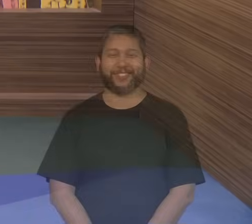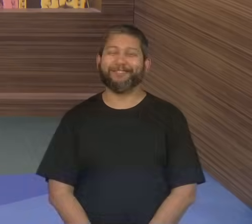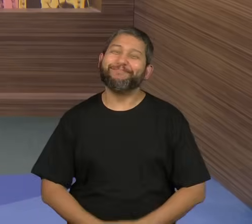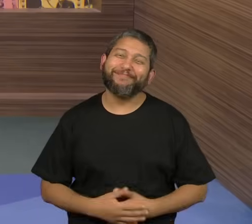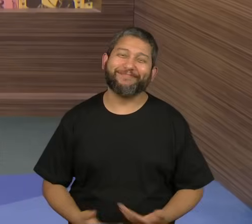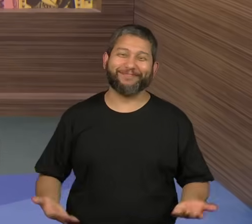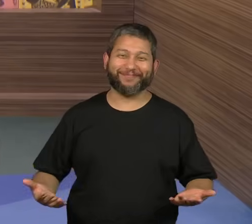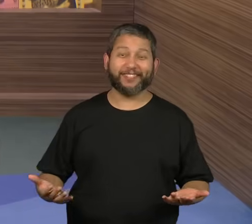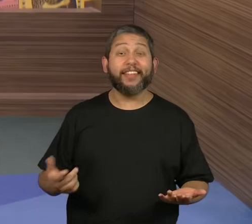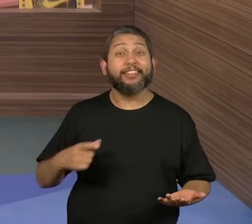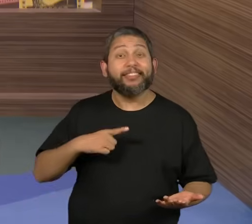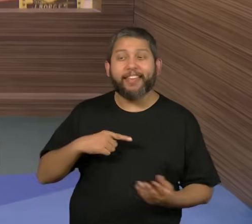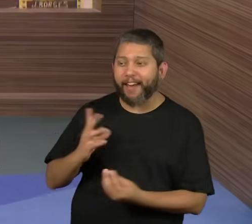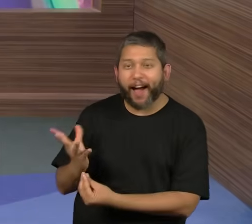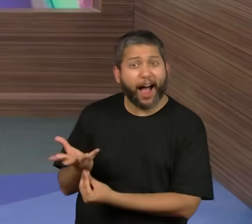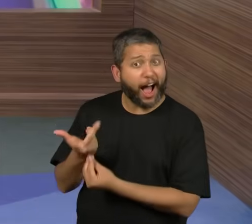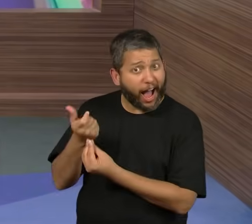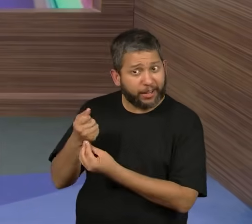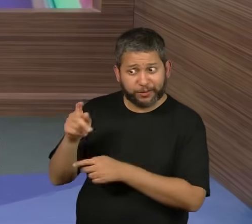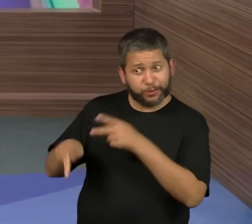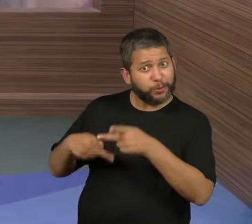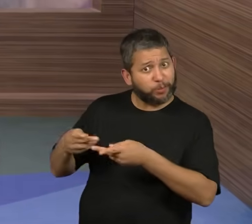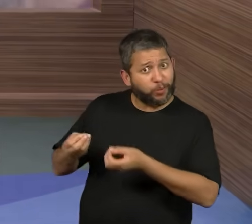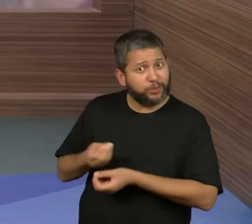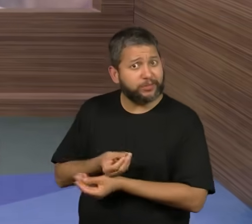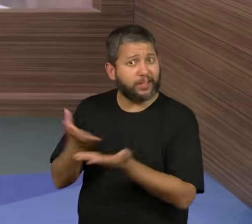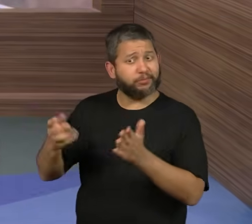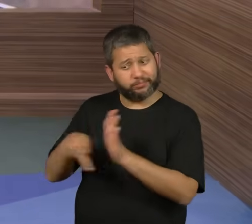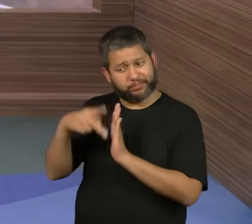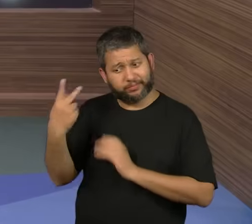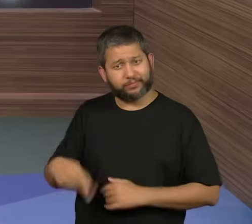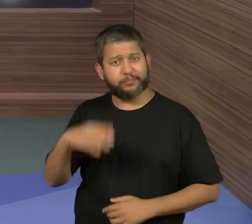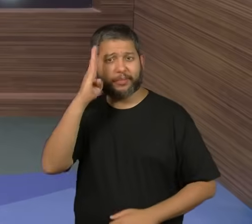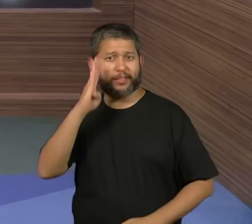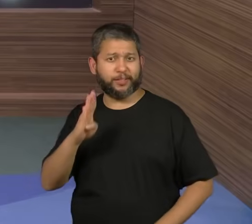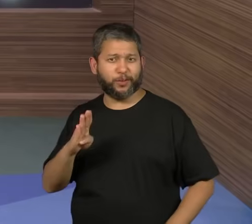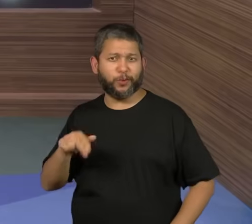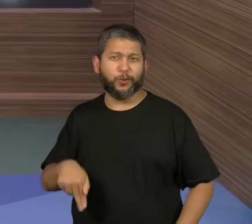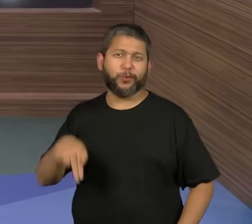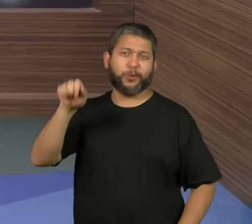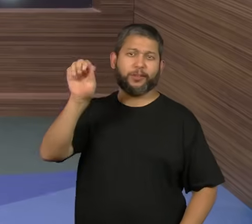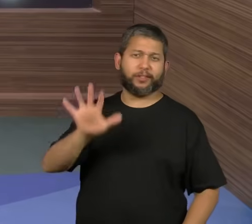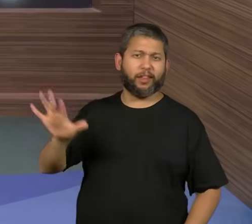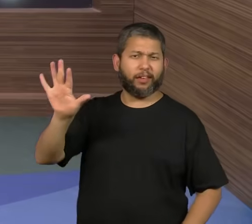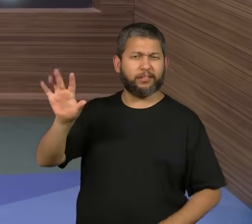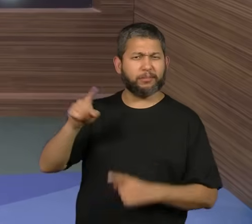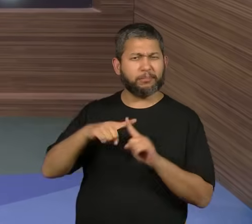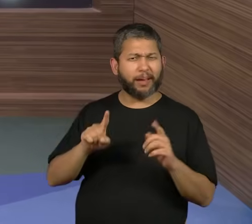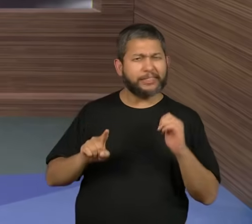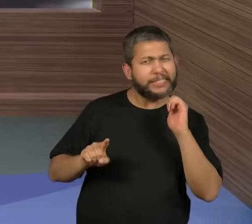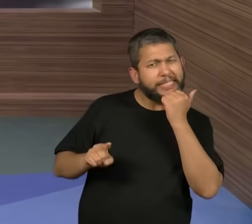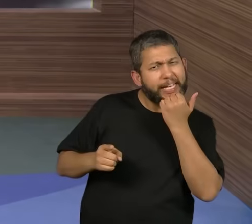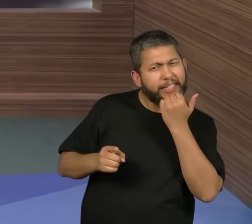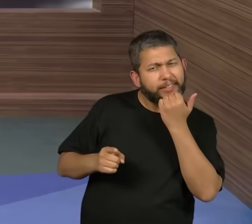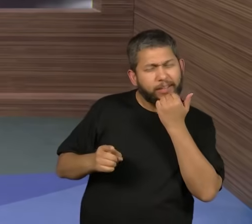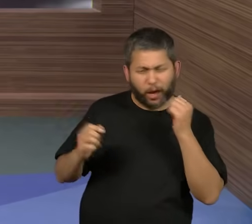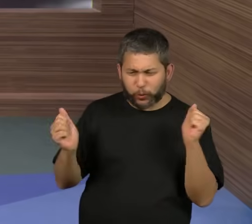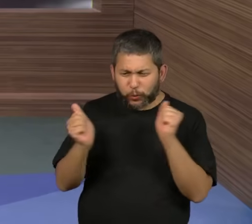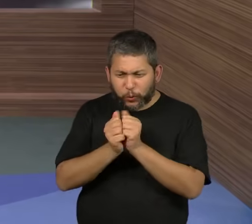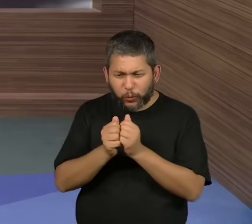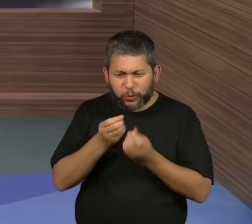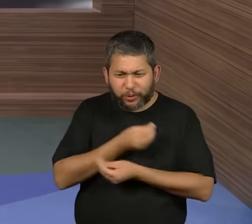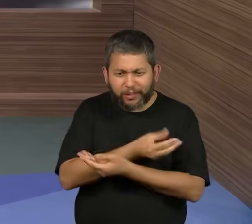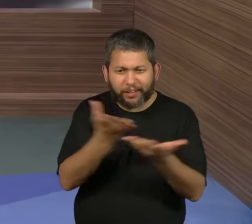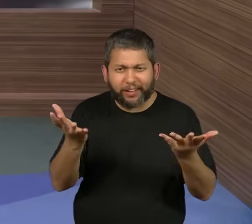Uma forma de arte popular típica do Nordeste ajuda a difundir a ciência. 2 livros sobre a Amazônia